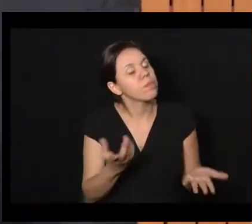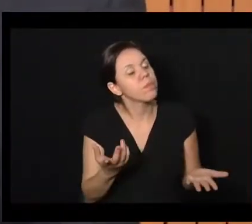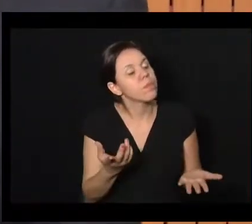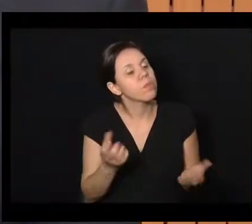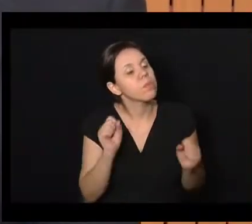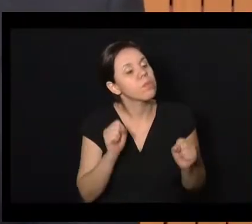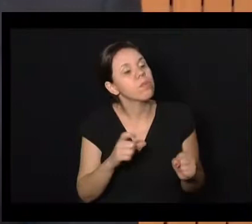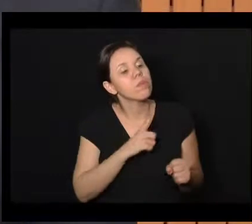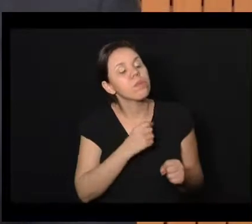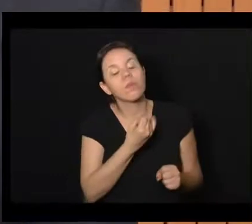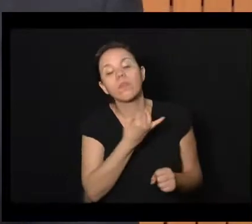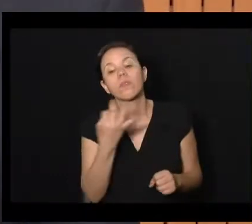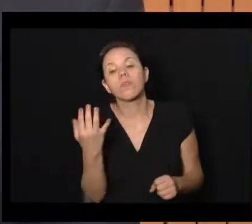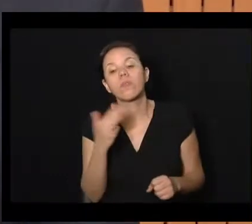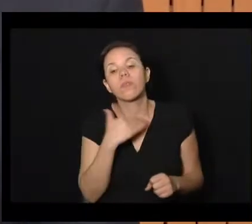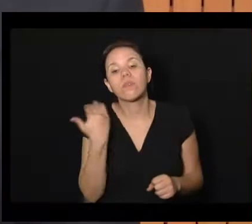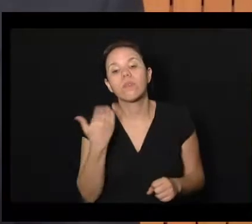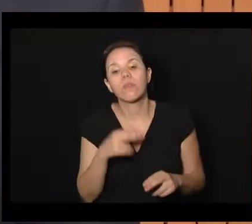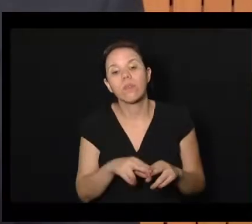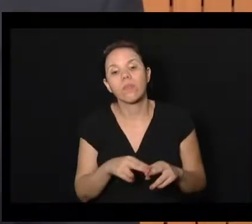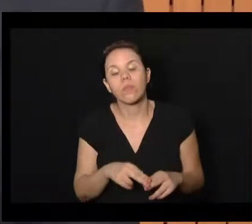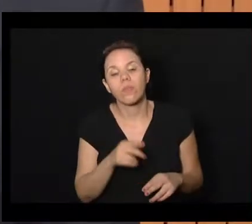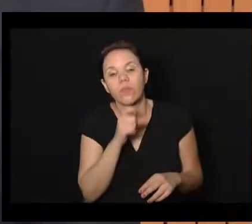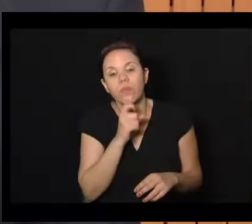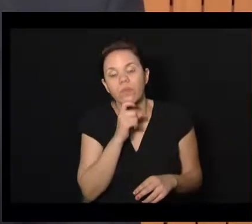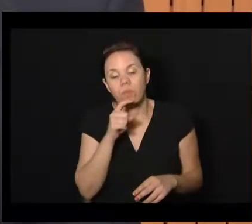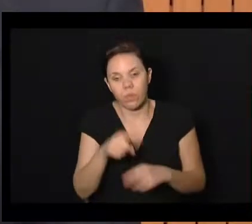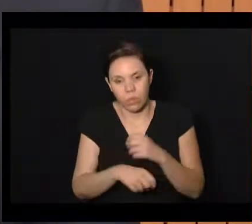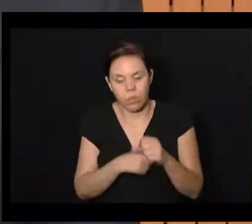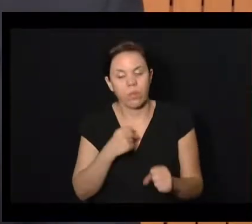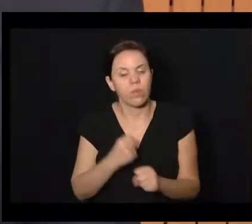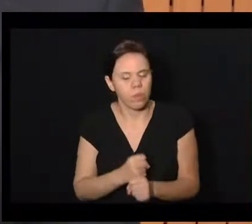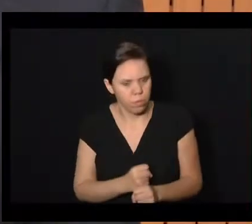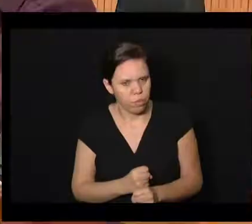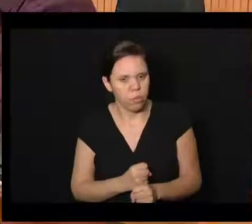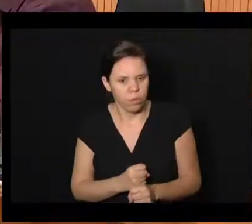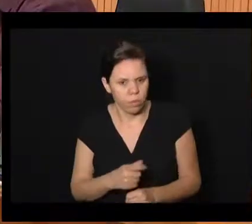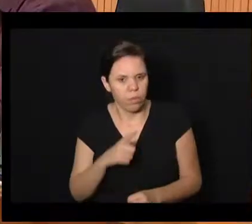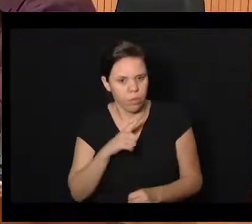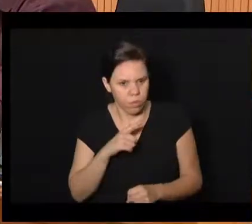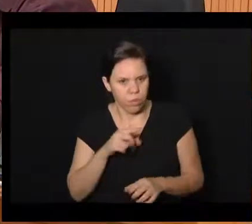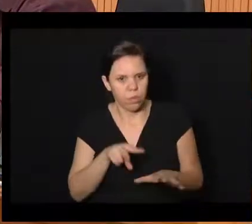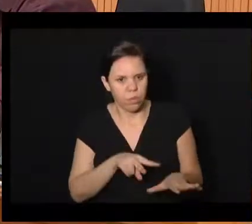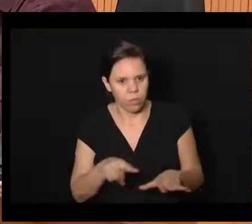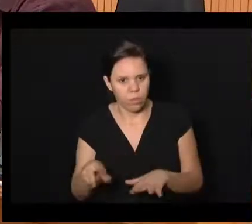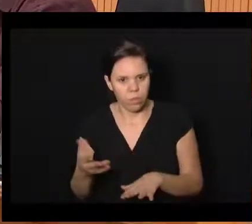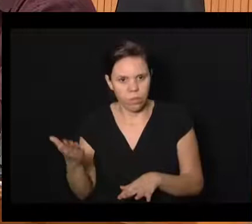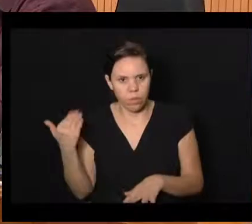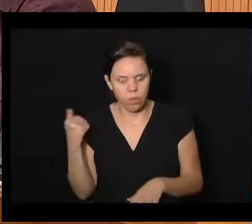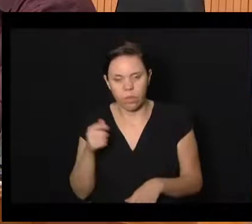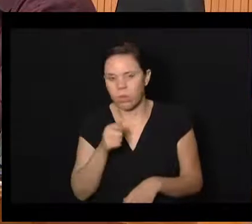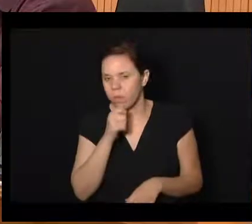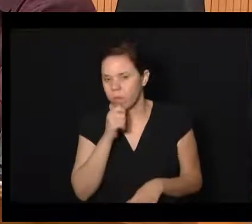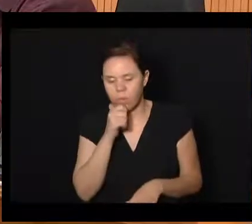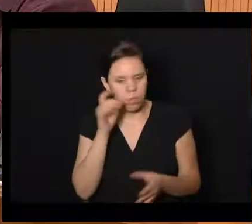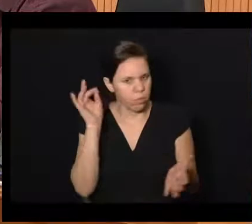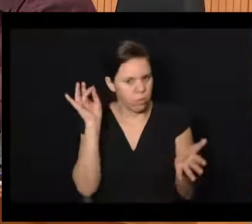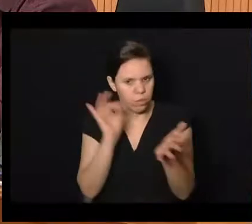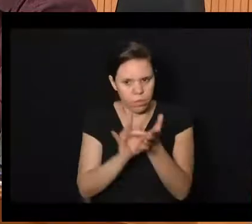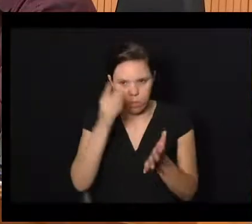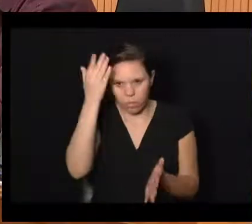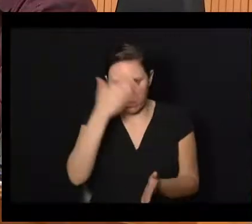tivemos um óbito daqui por causa do frio este ano nós tivemos a semana passada mas ainda não está confirmado